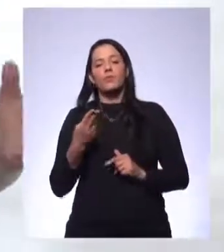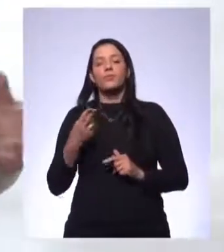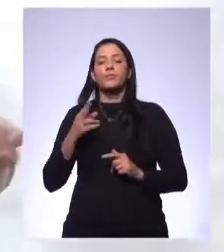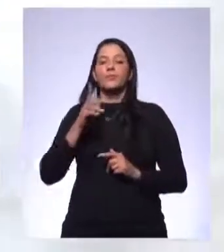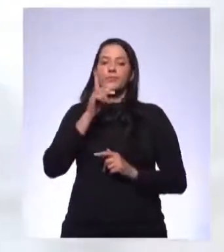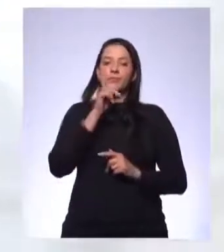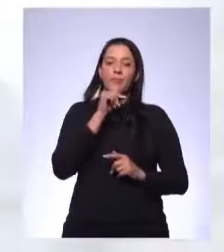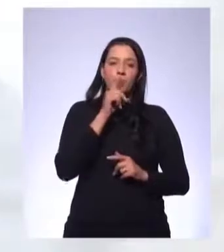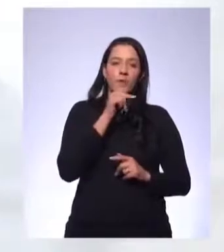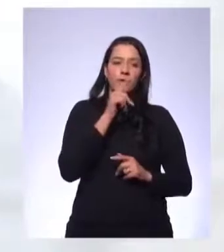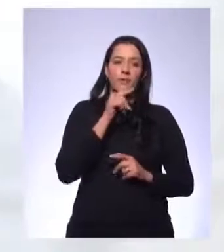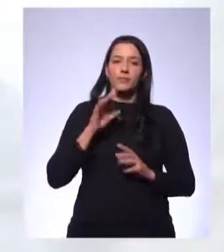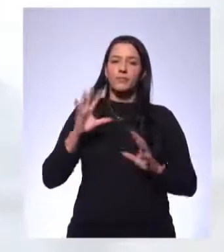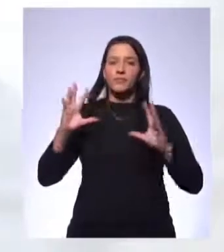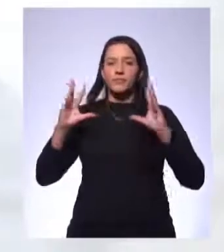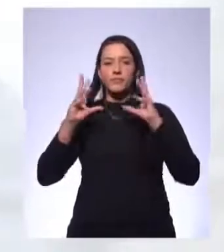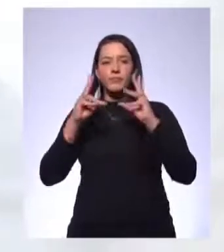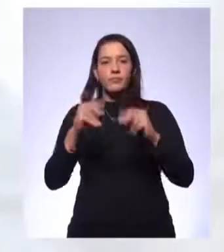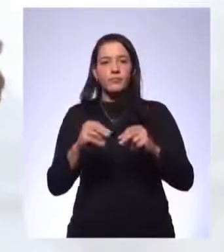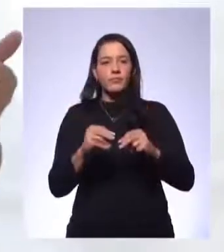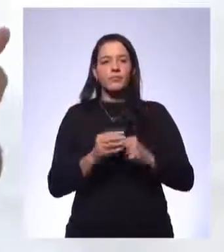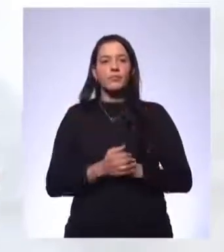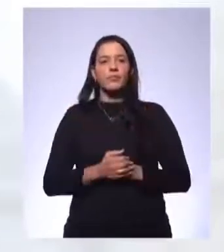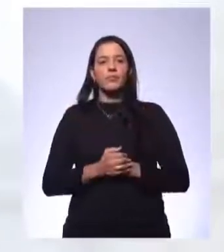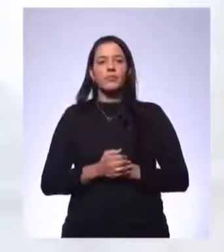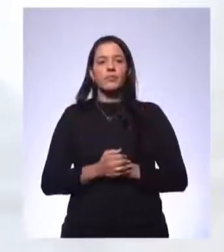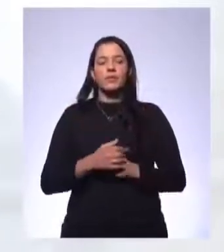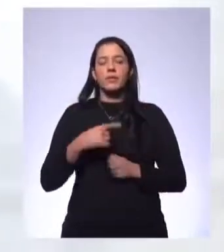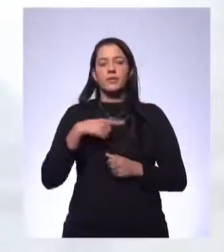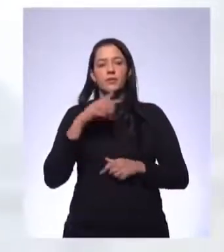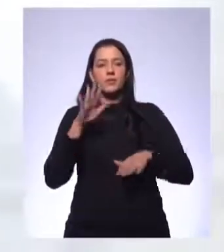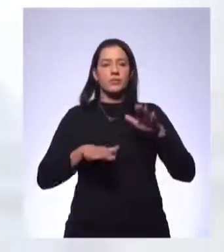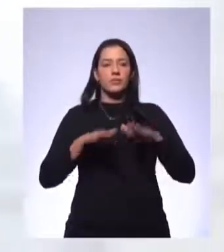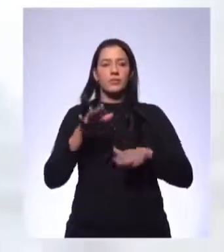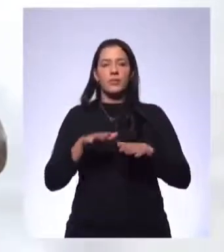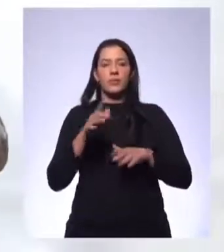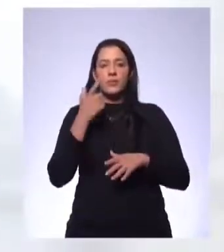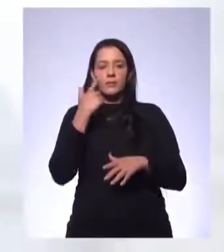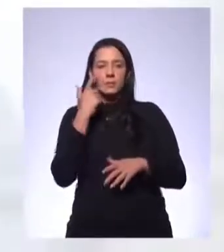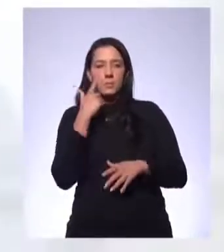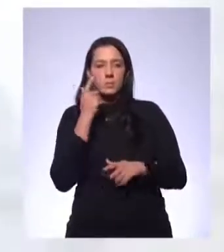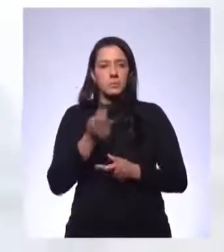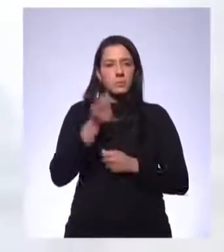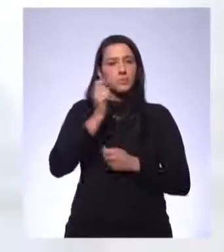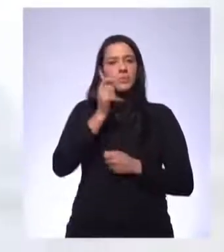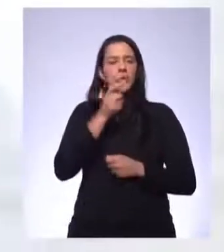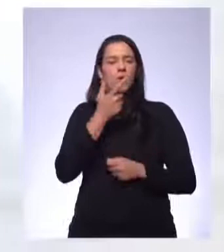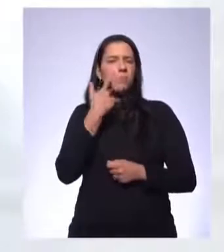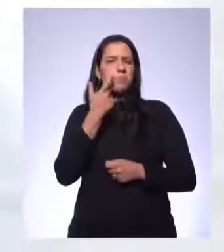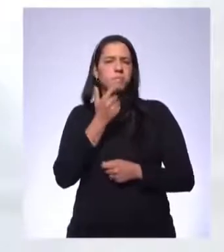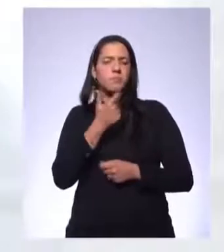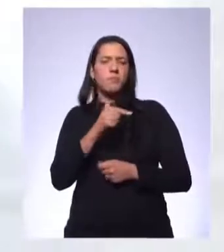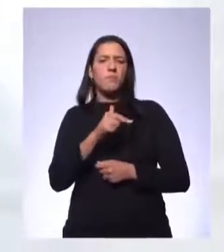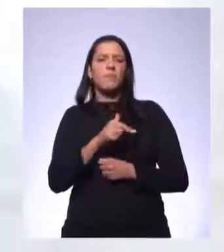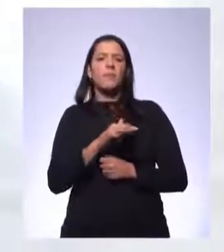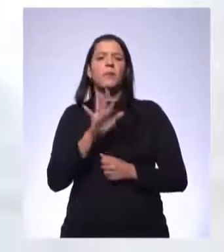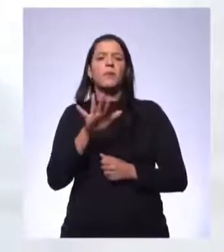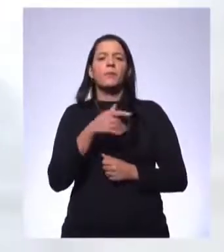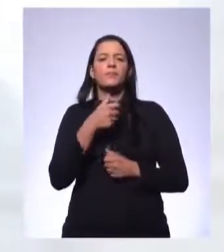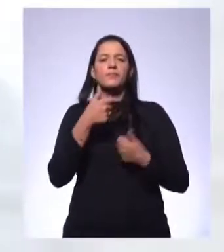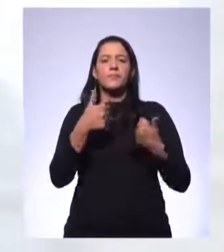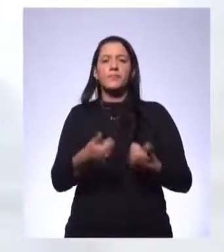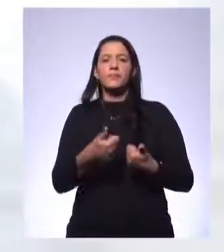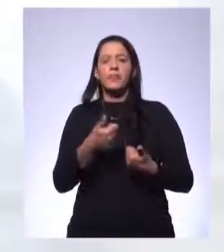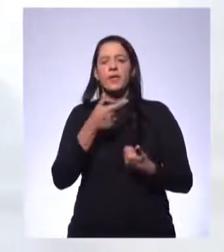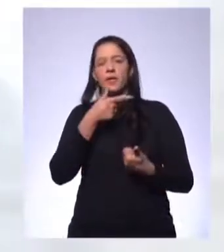todo, não sei se vocês, a gente não conseguiu pescar muito isso, mas assim nas entrelinhas estava lá. A gente precisa da água